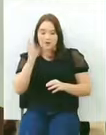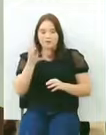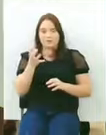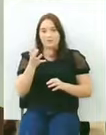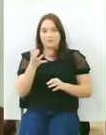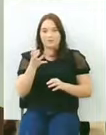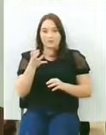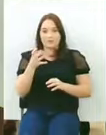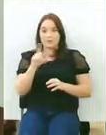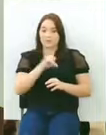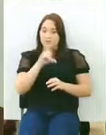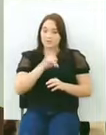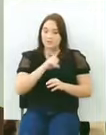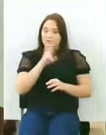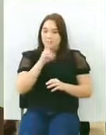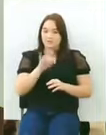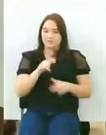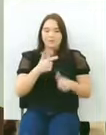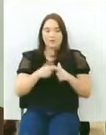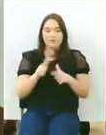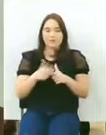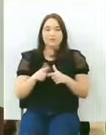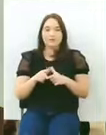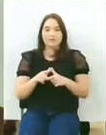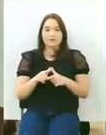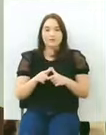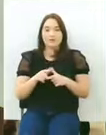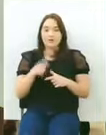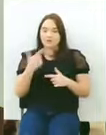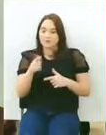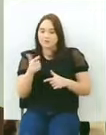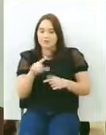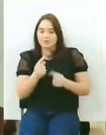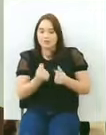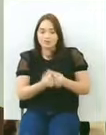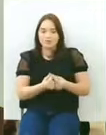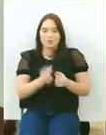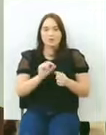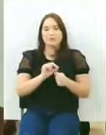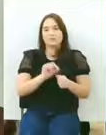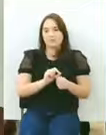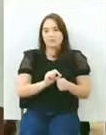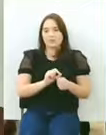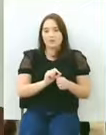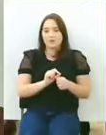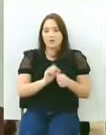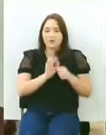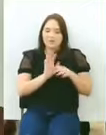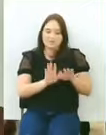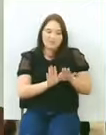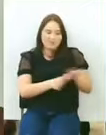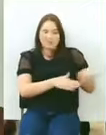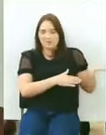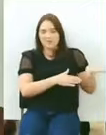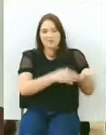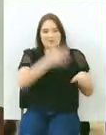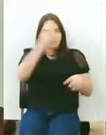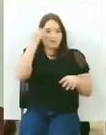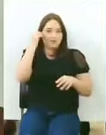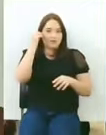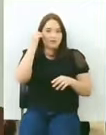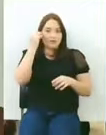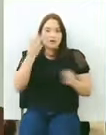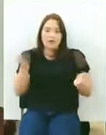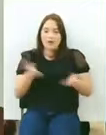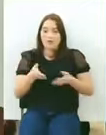decisão. Haverá muitas críticas. Não temos dinheiro para fazer isso. Deixa